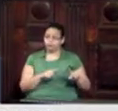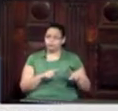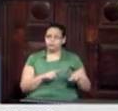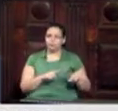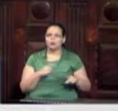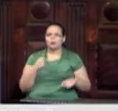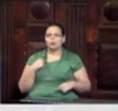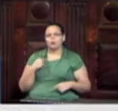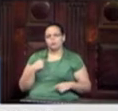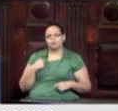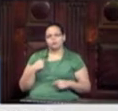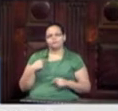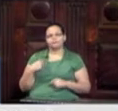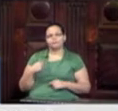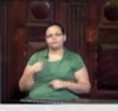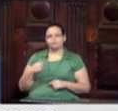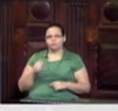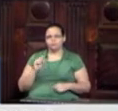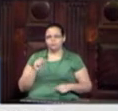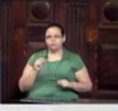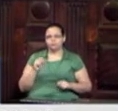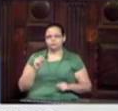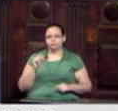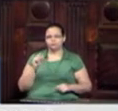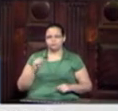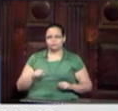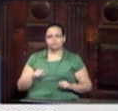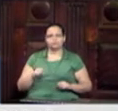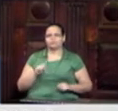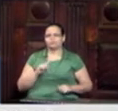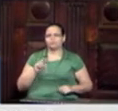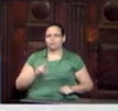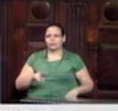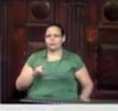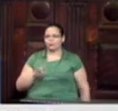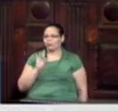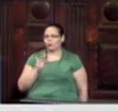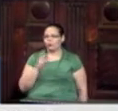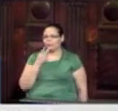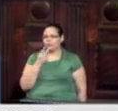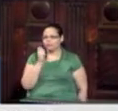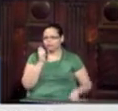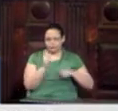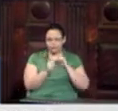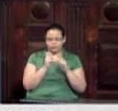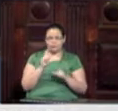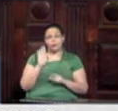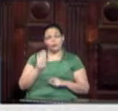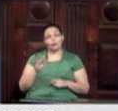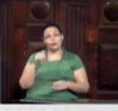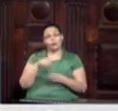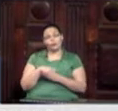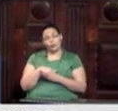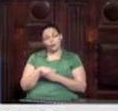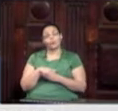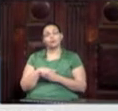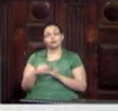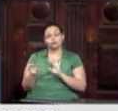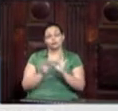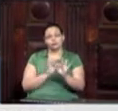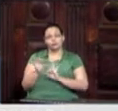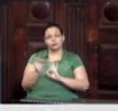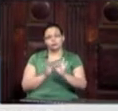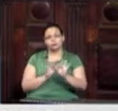Ser oposição é o registro, não só na crítica, mas nos votos daqueles